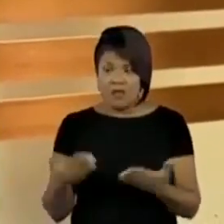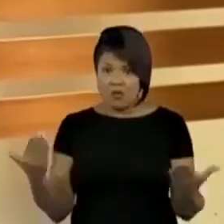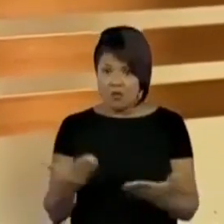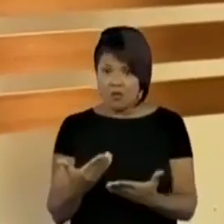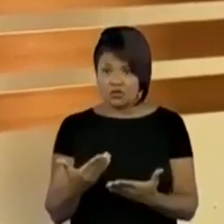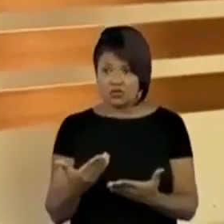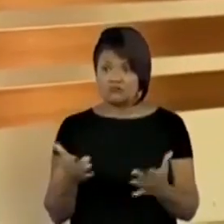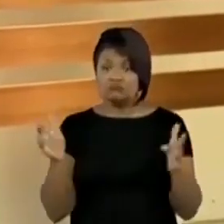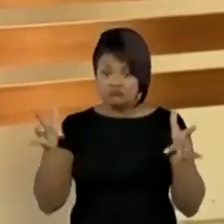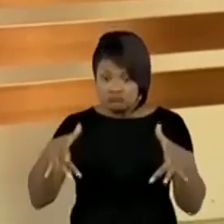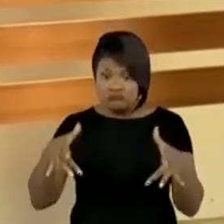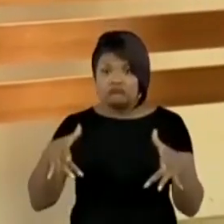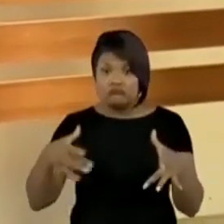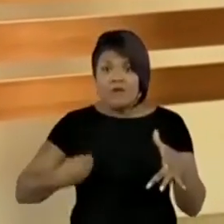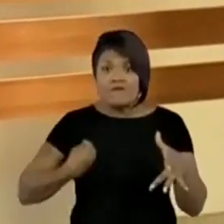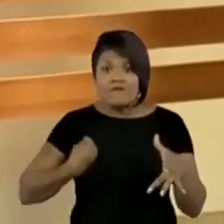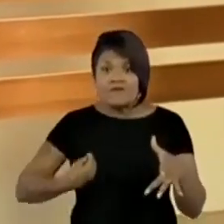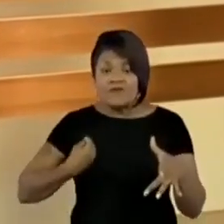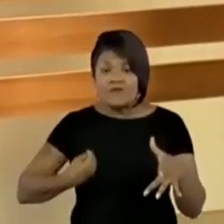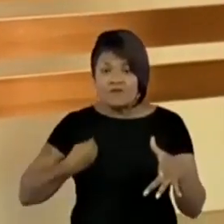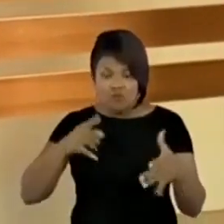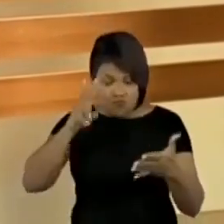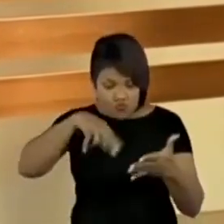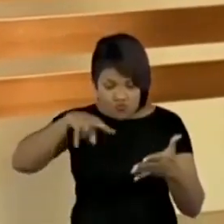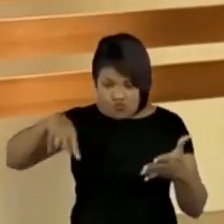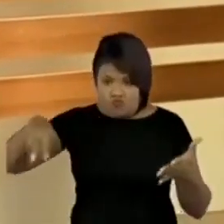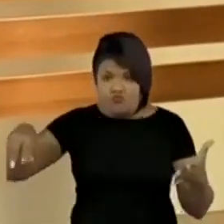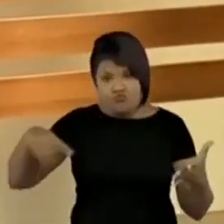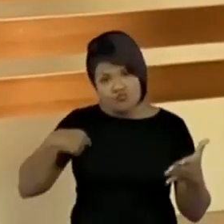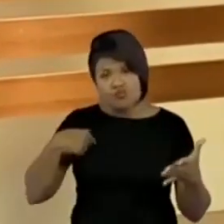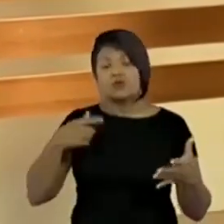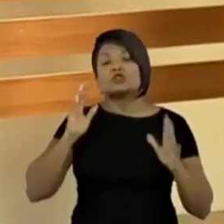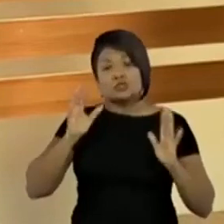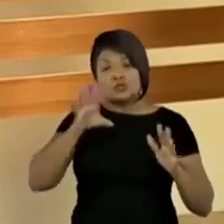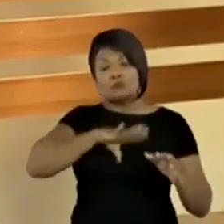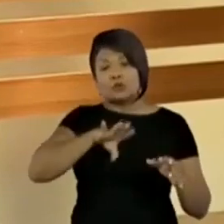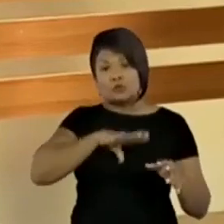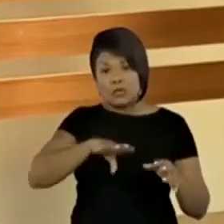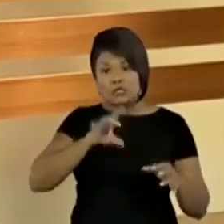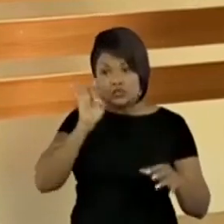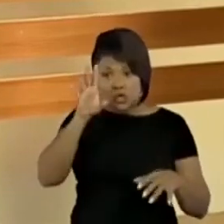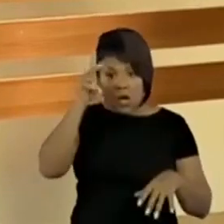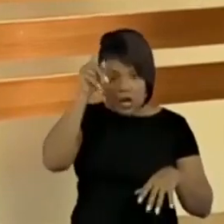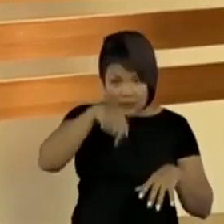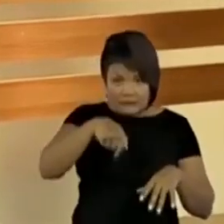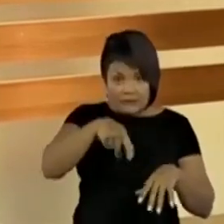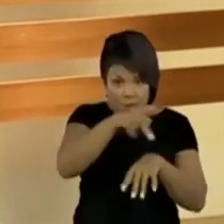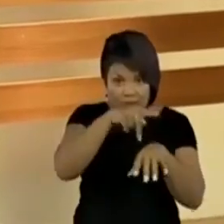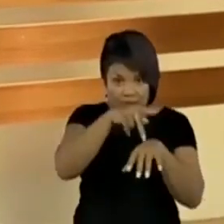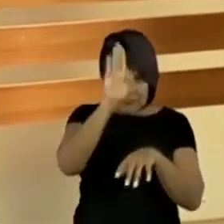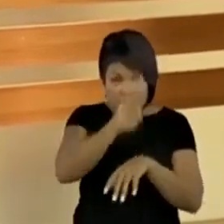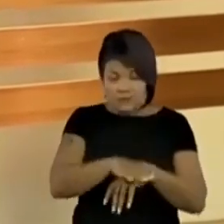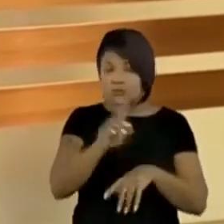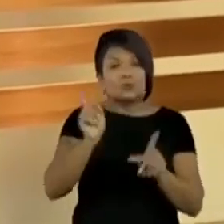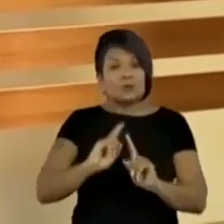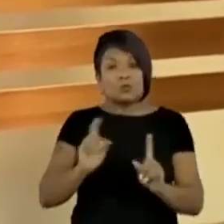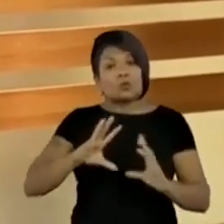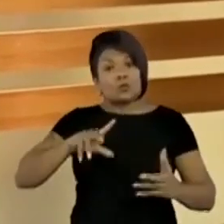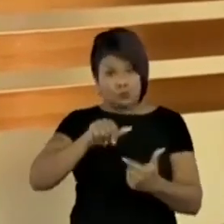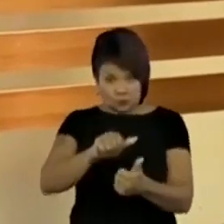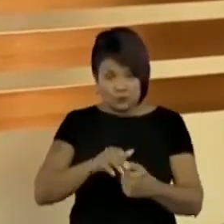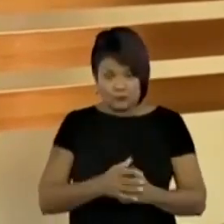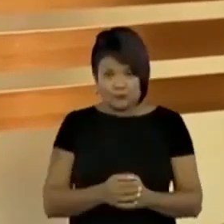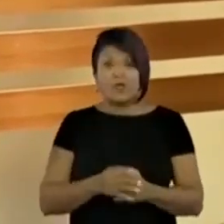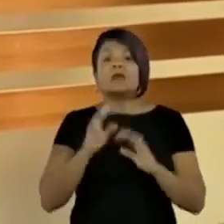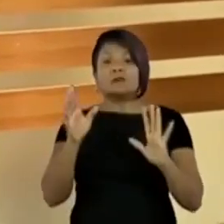permanece muito vivo entre nós que falamos a língua portuguesa, não só no Brasil. Desse modo, Machado de Assis é um